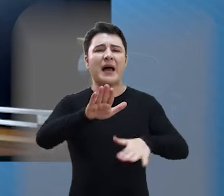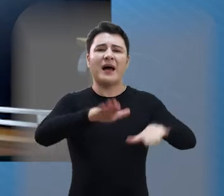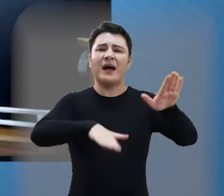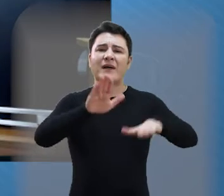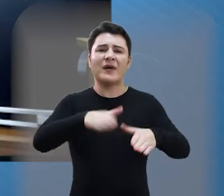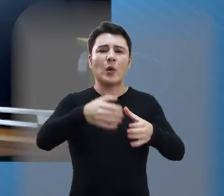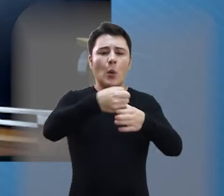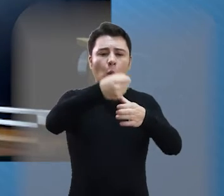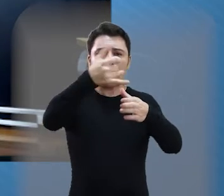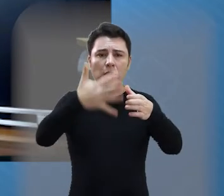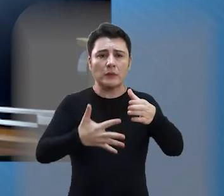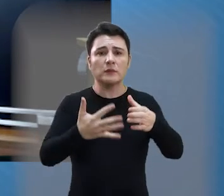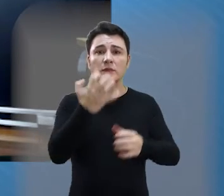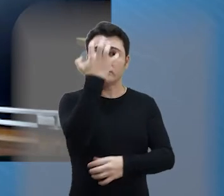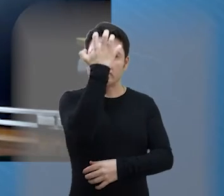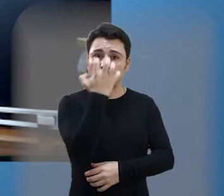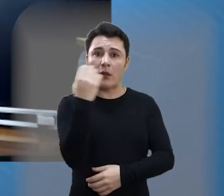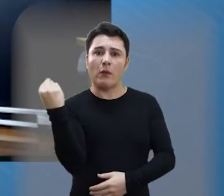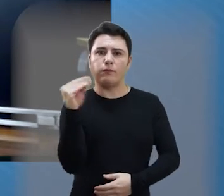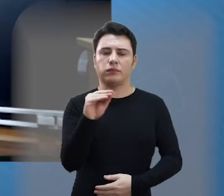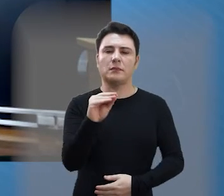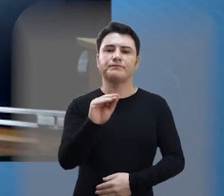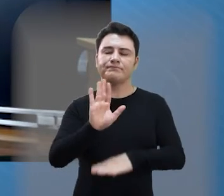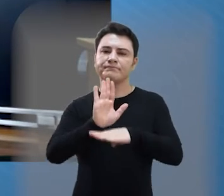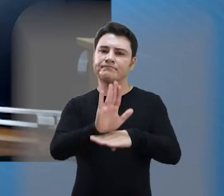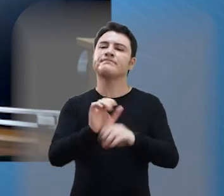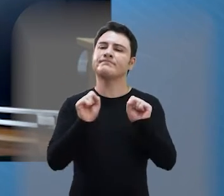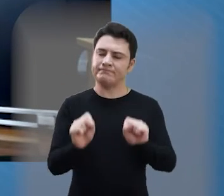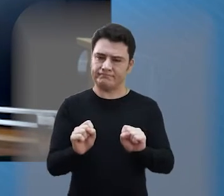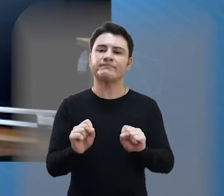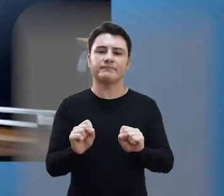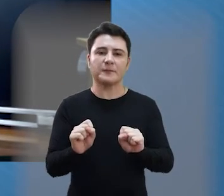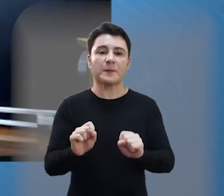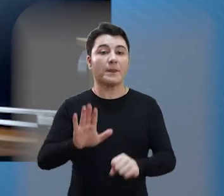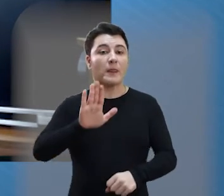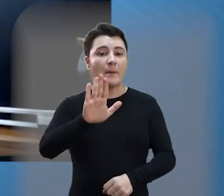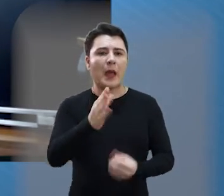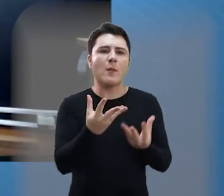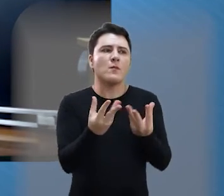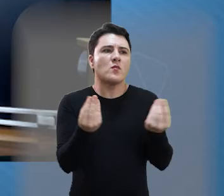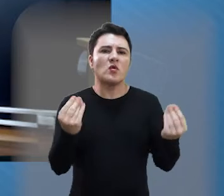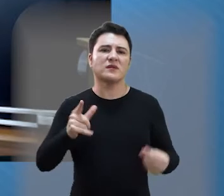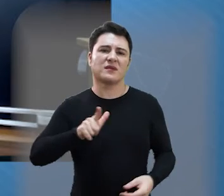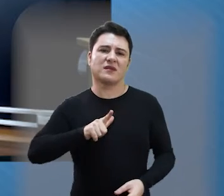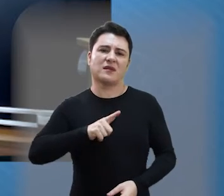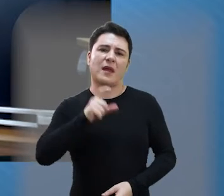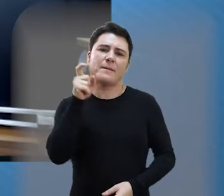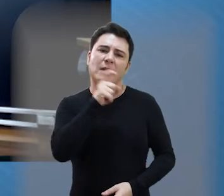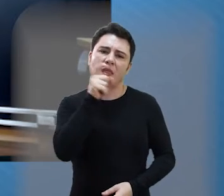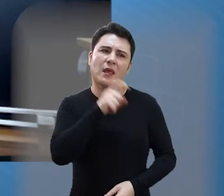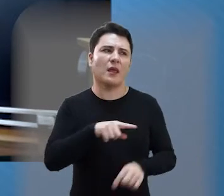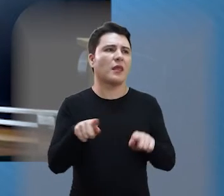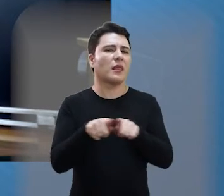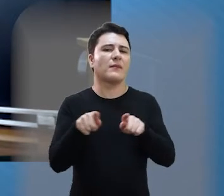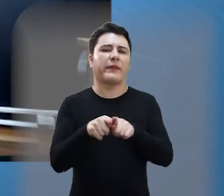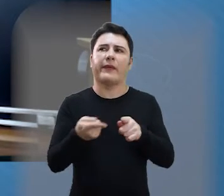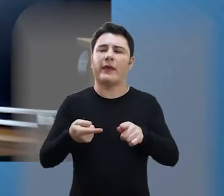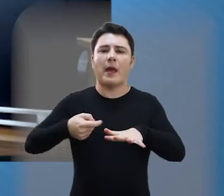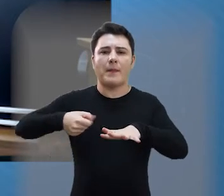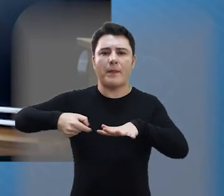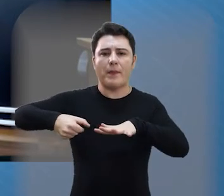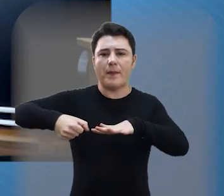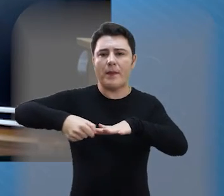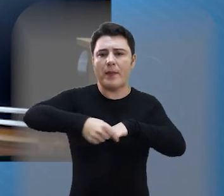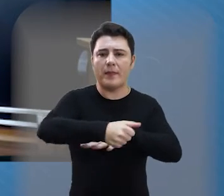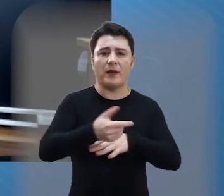sociais. E muitas vezes existirão conteúdos que trazem informações sérias, que podem ajudar o paciente. Mas tem muita coisa que